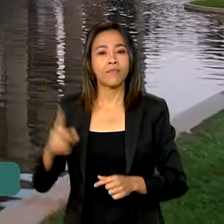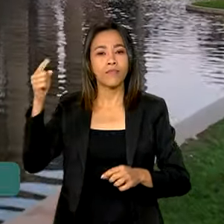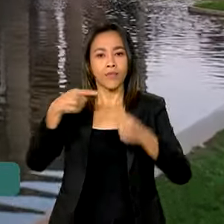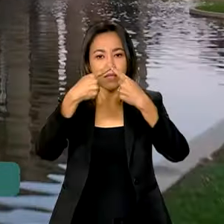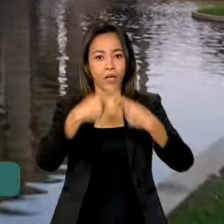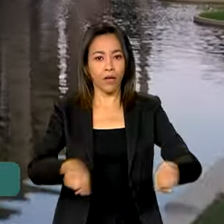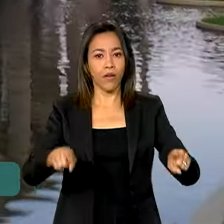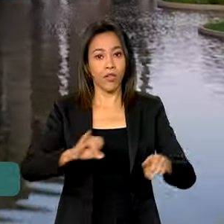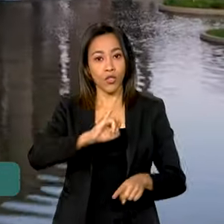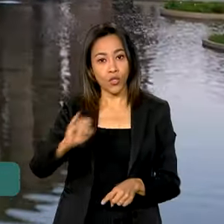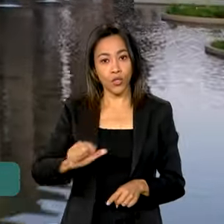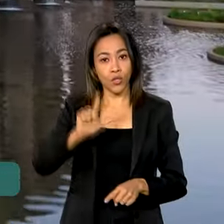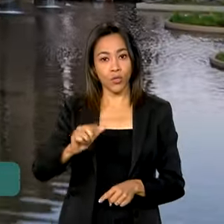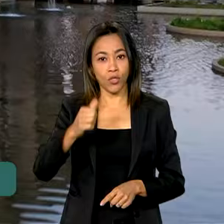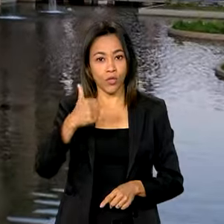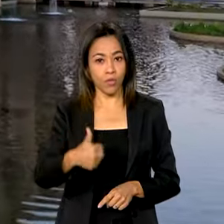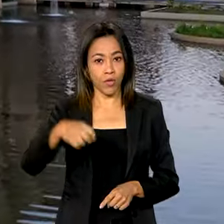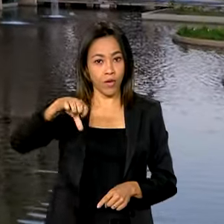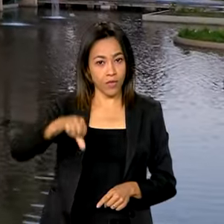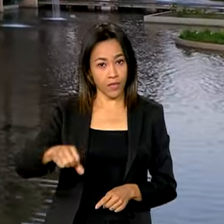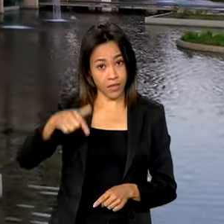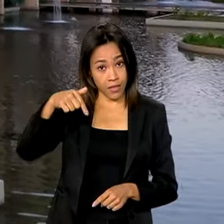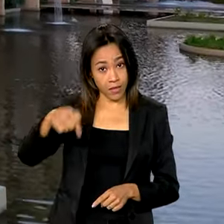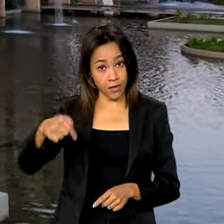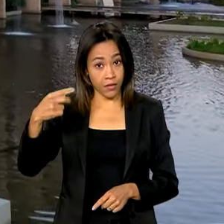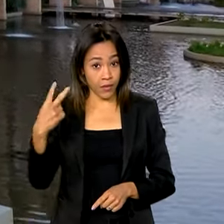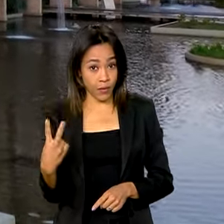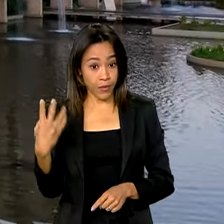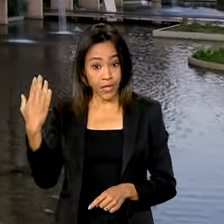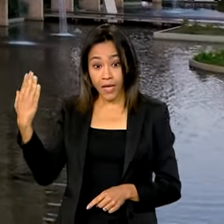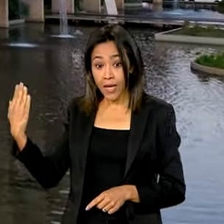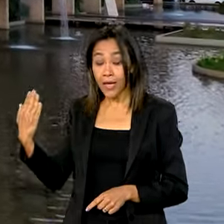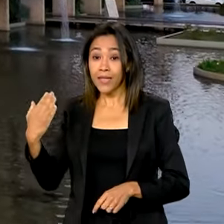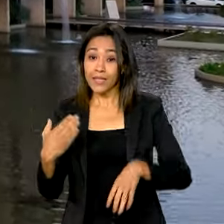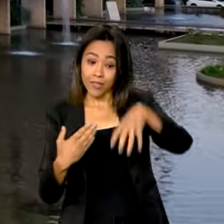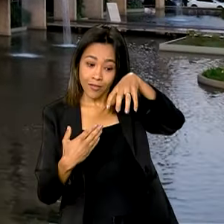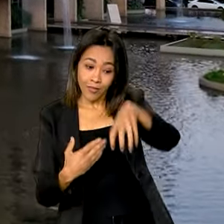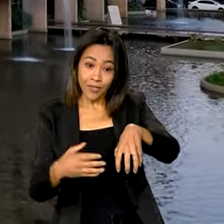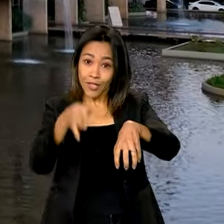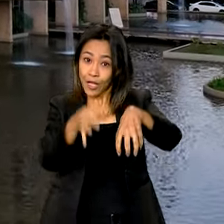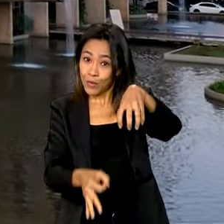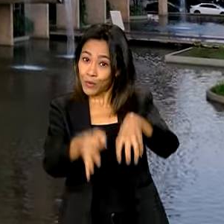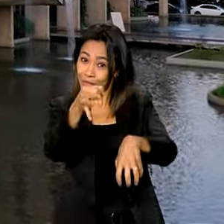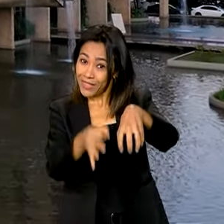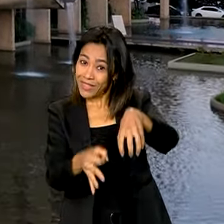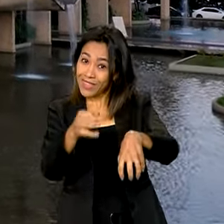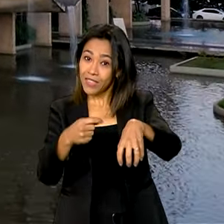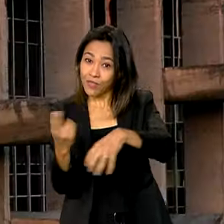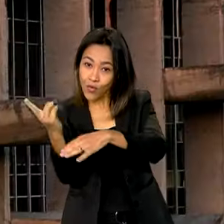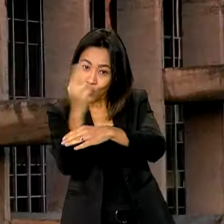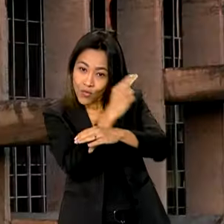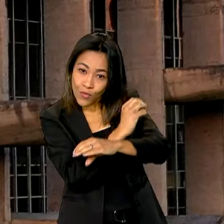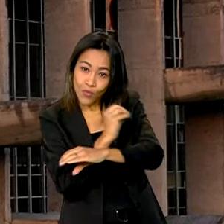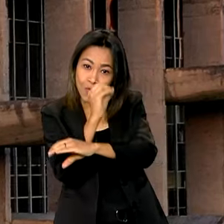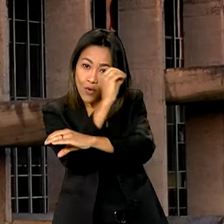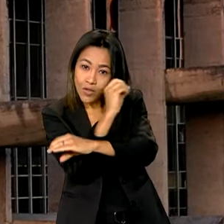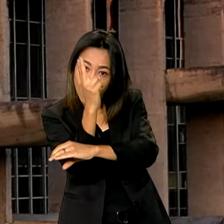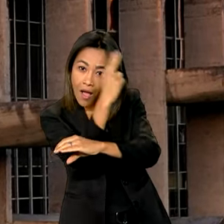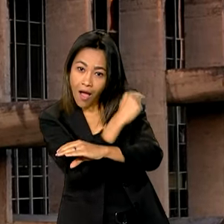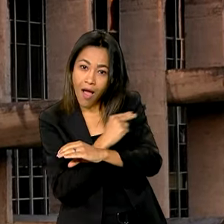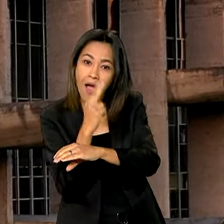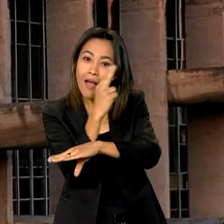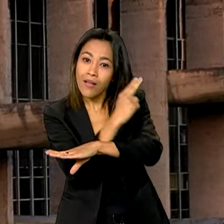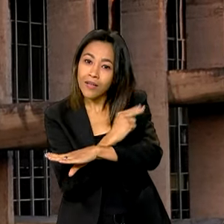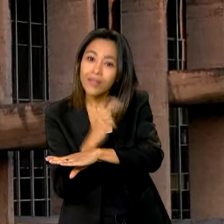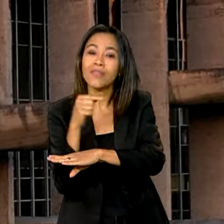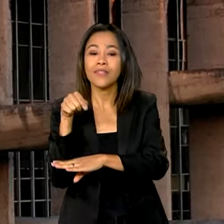inaugurado em julho de 1972, o Palácio da Justiça foi projetado por Oscar Niemeyer, com